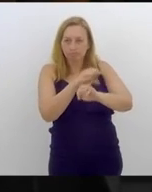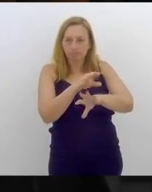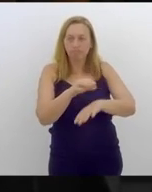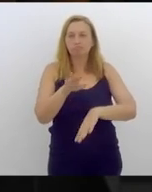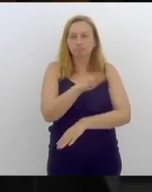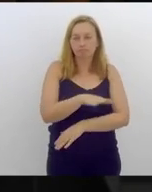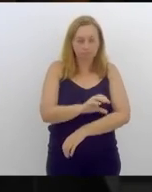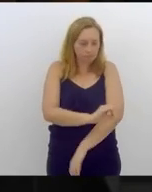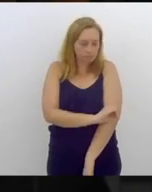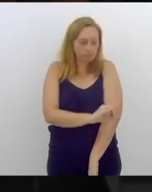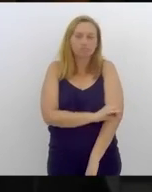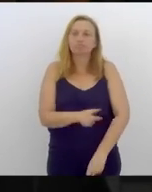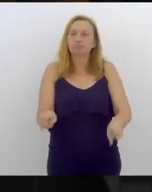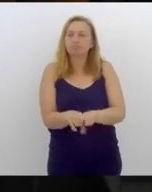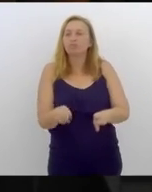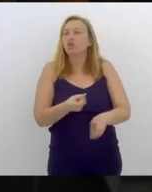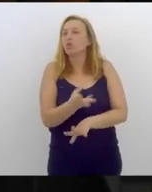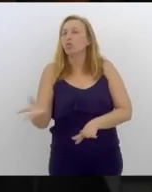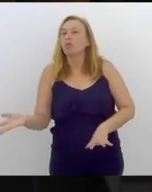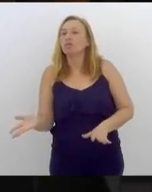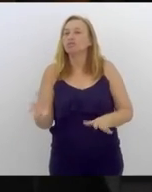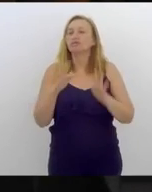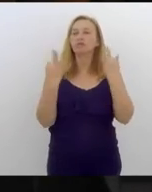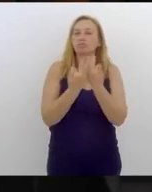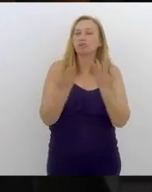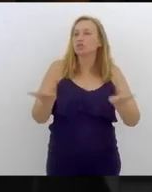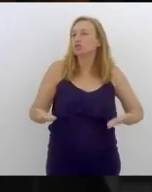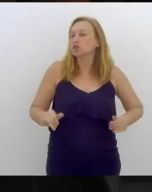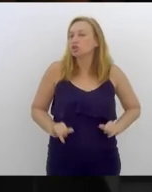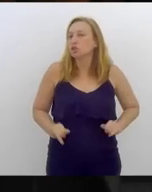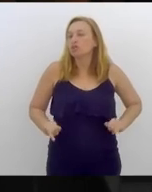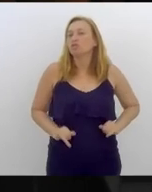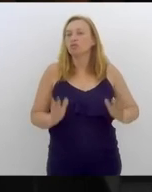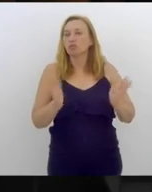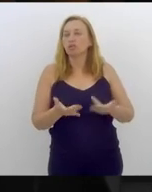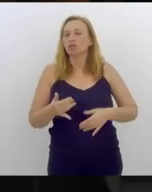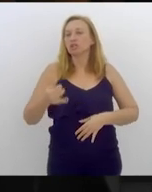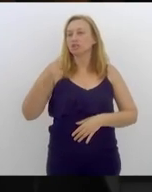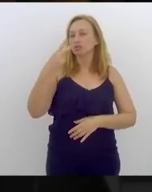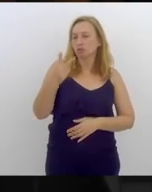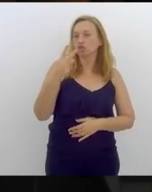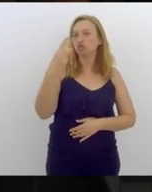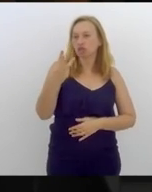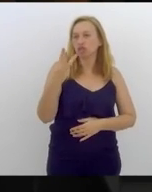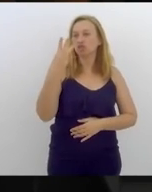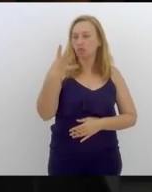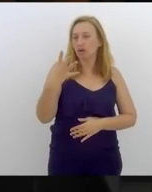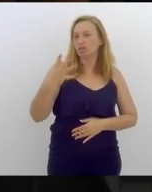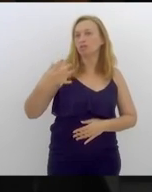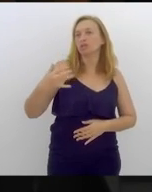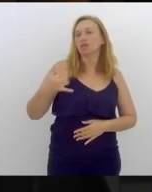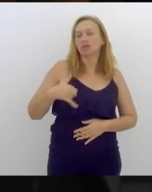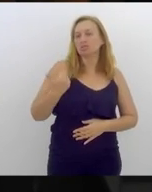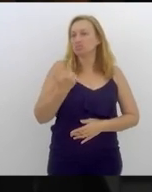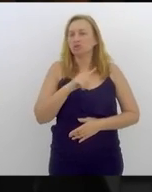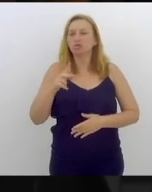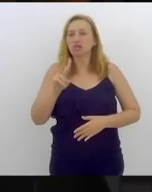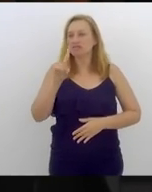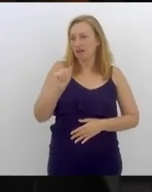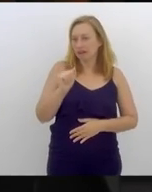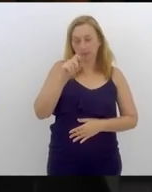infantil quantas famílias sofrem hoje com crianças de dois três quatro anos que não vaga na educação infantil